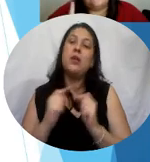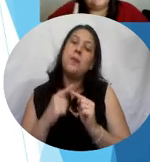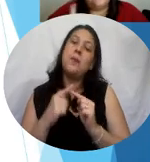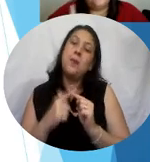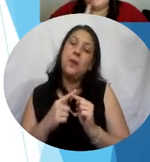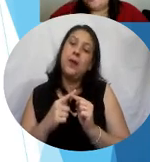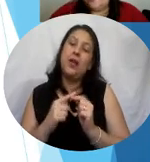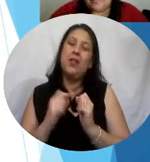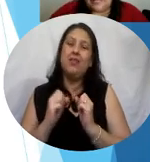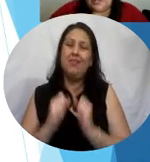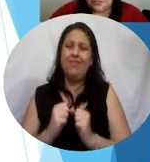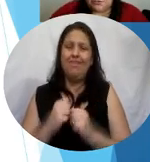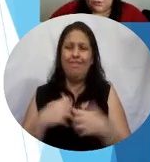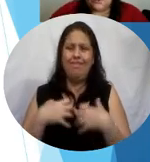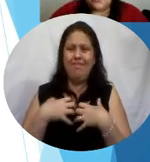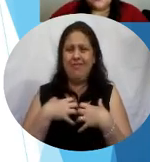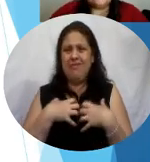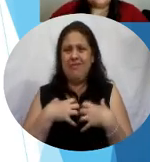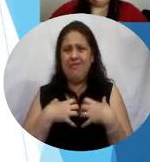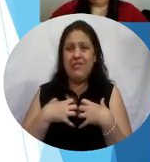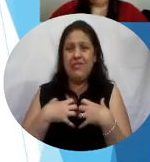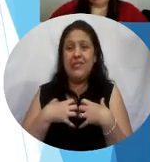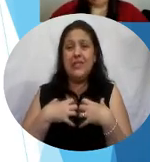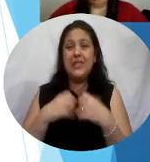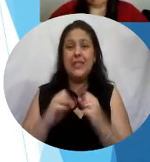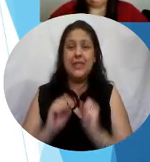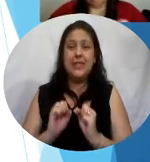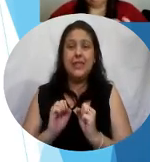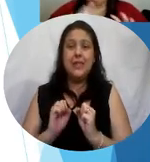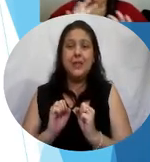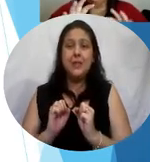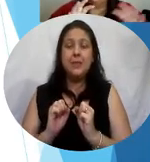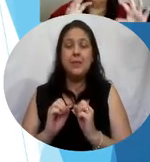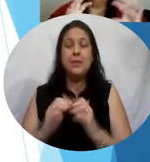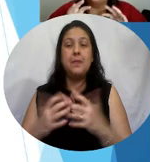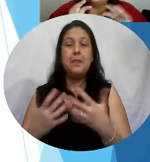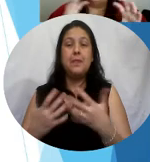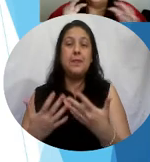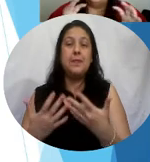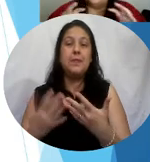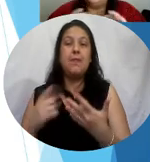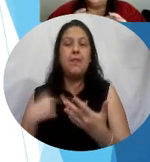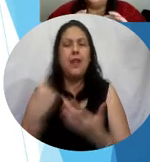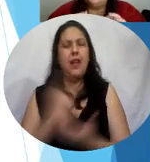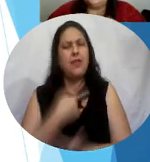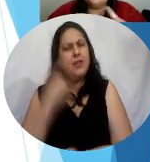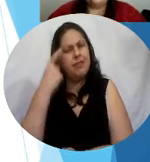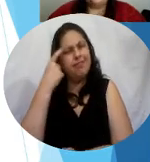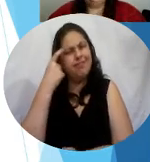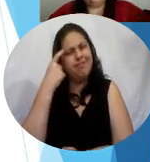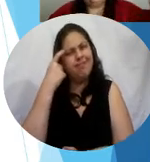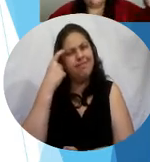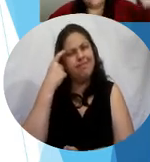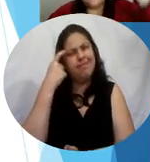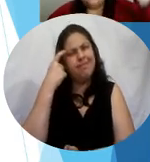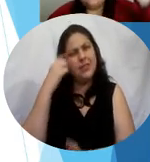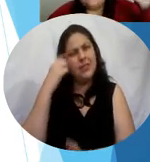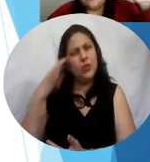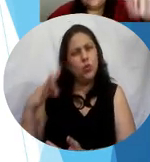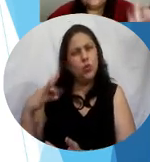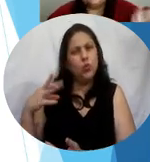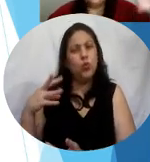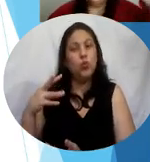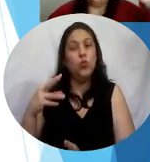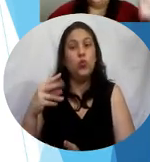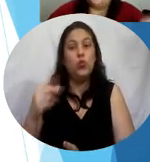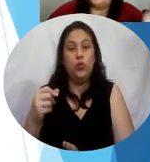barulho também não é uma dificuldade de todos. Então, nós conseguimos pensar em tudo isso se eu voltar lá no